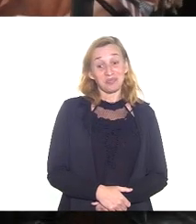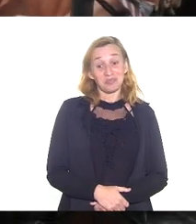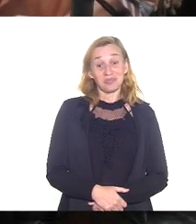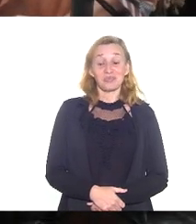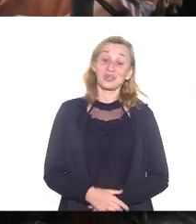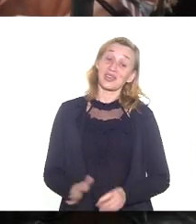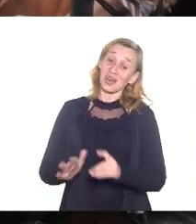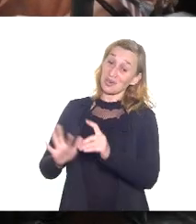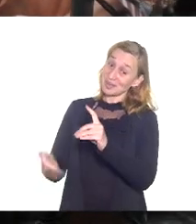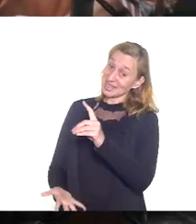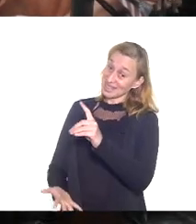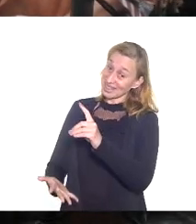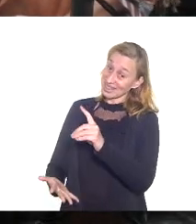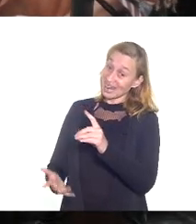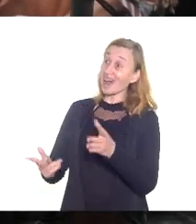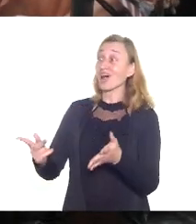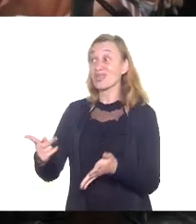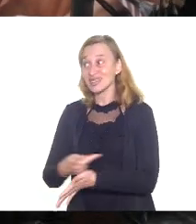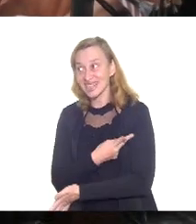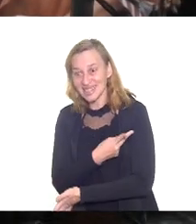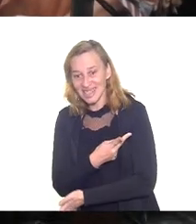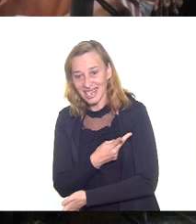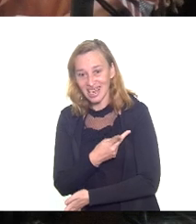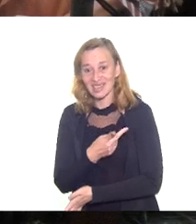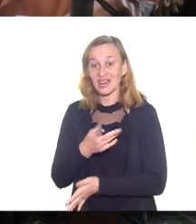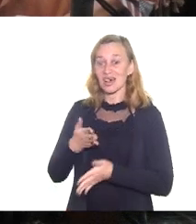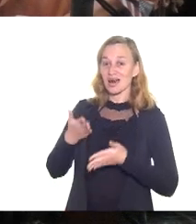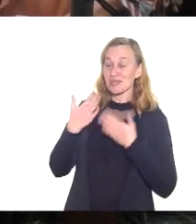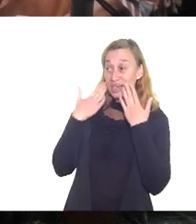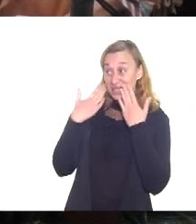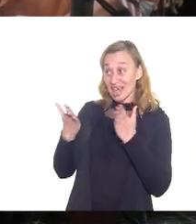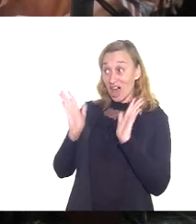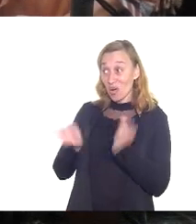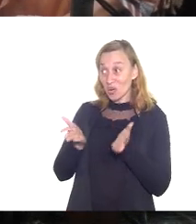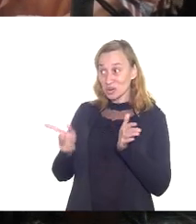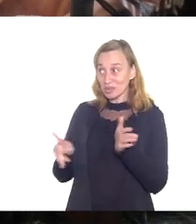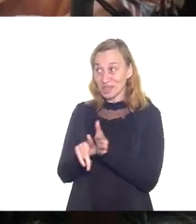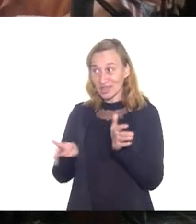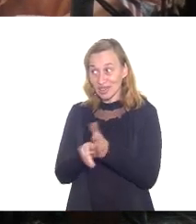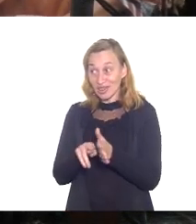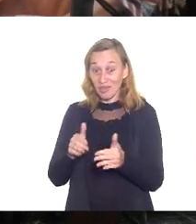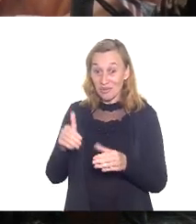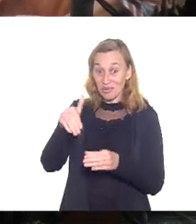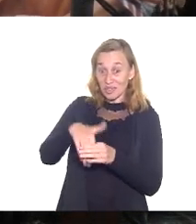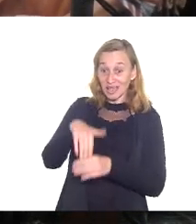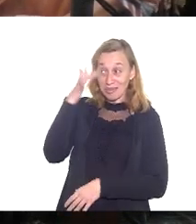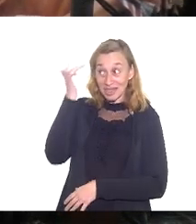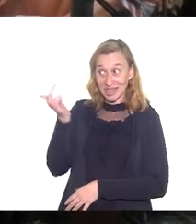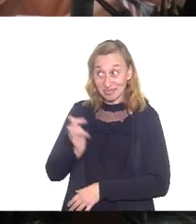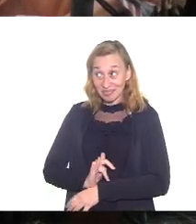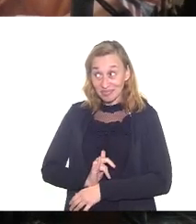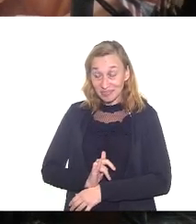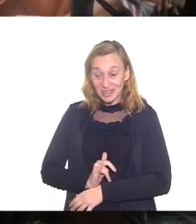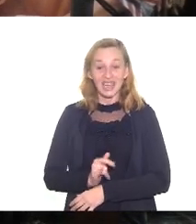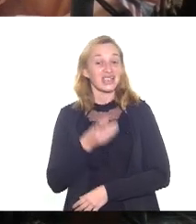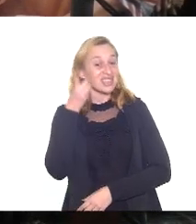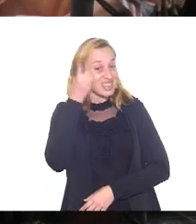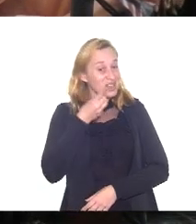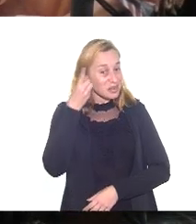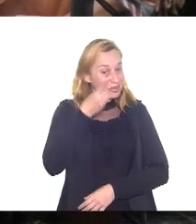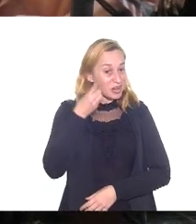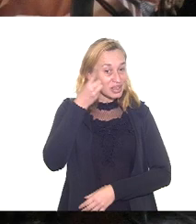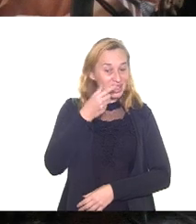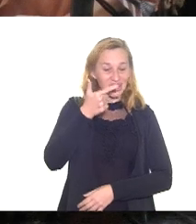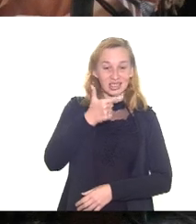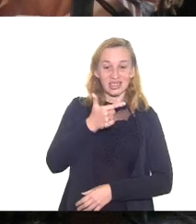A homenagem será realizada. Nós vamos apresentar ainda hoje o projeto de resolução. Vamos votar amanhã. Deputado